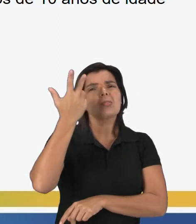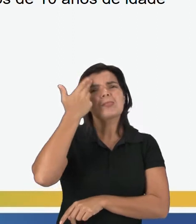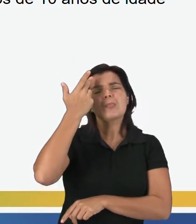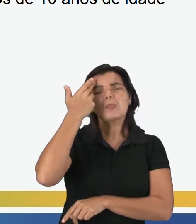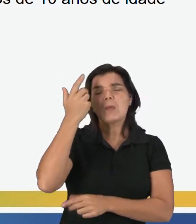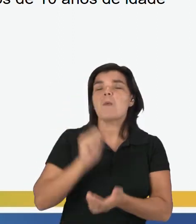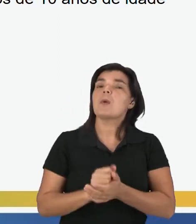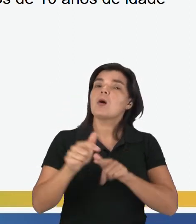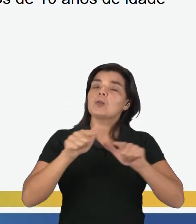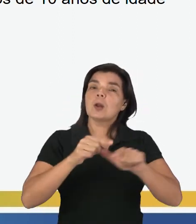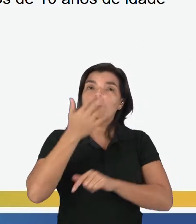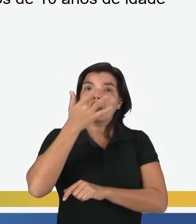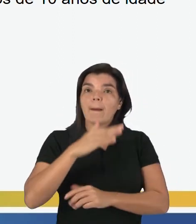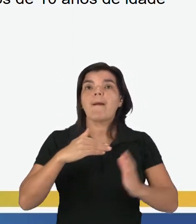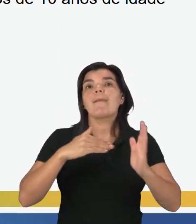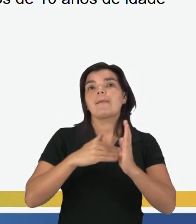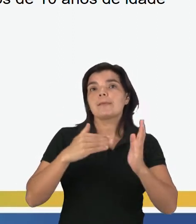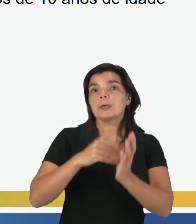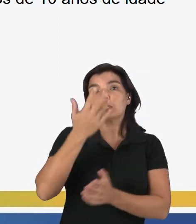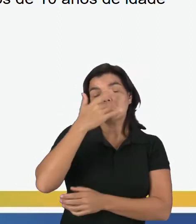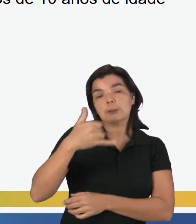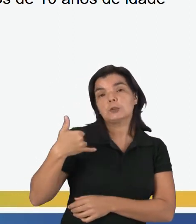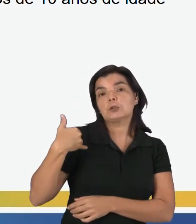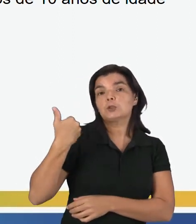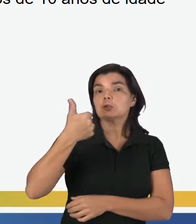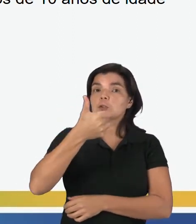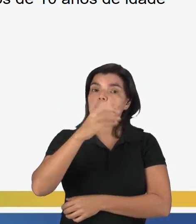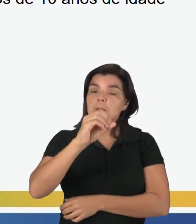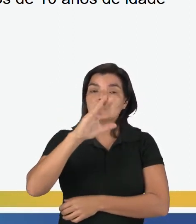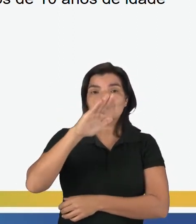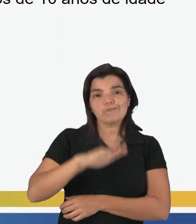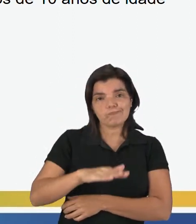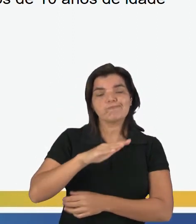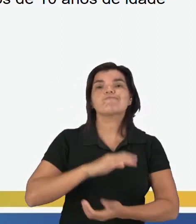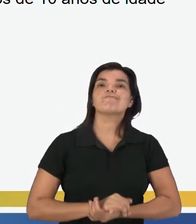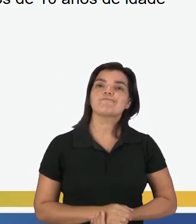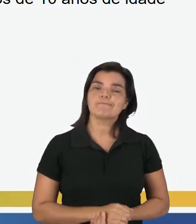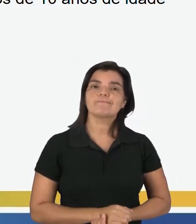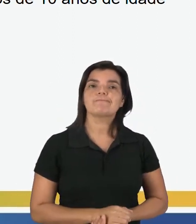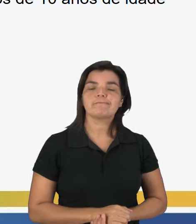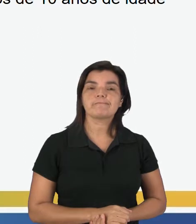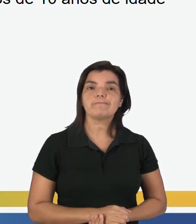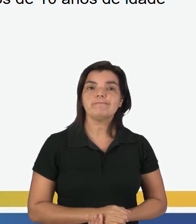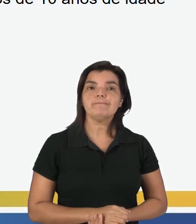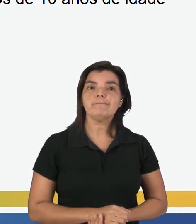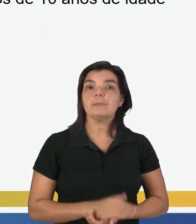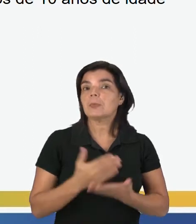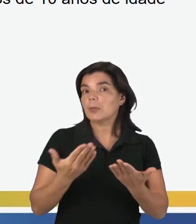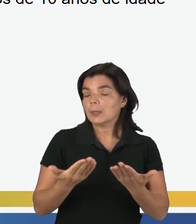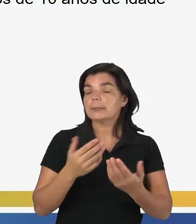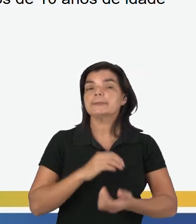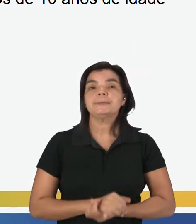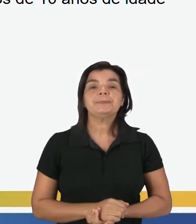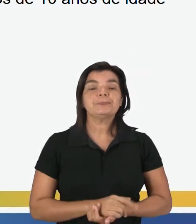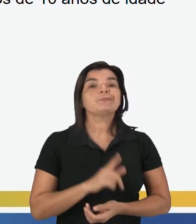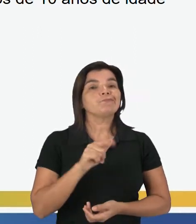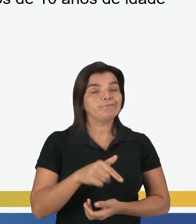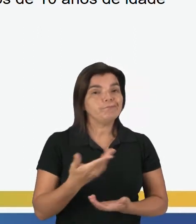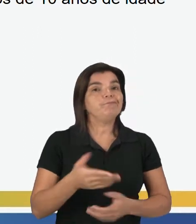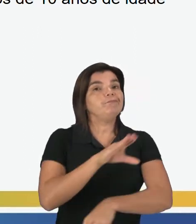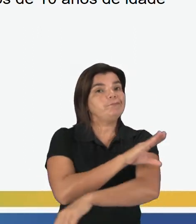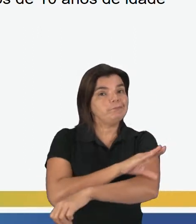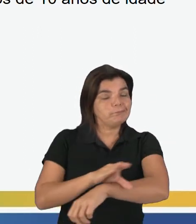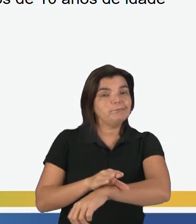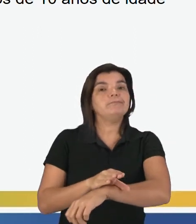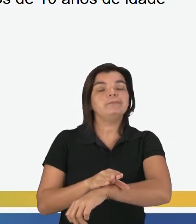trabalho infantil até mesmo com crianças com menos de 10 anos de idade. Aliás, isso ainda é uma